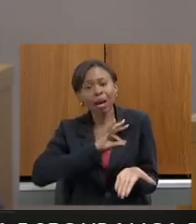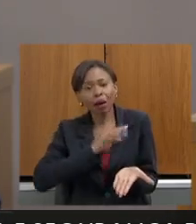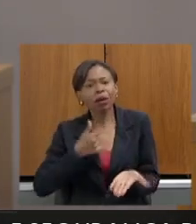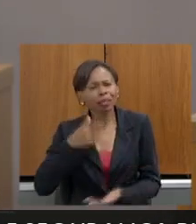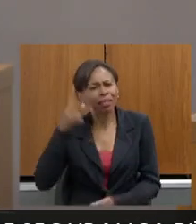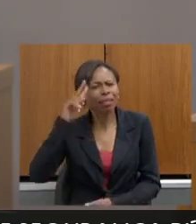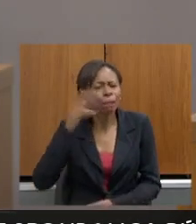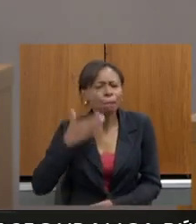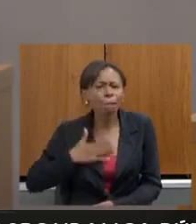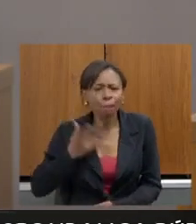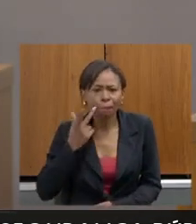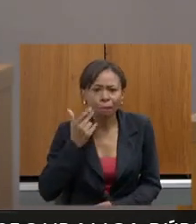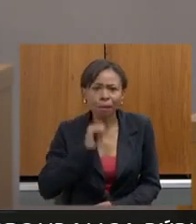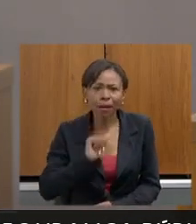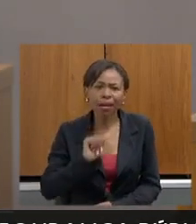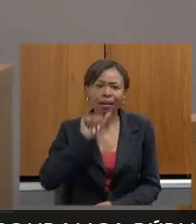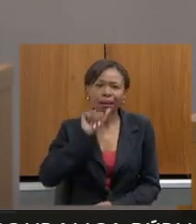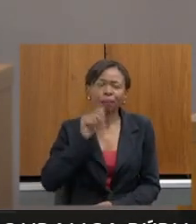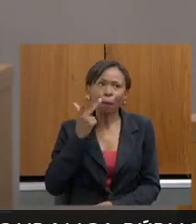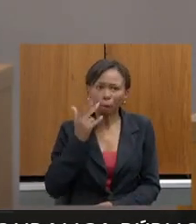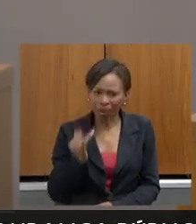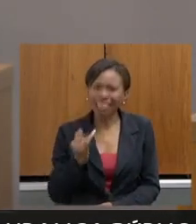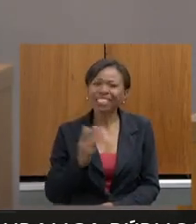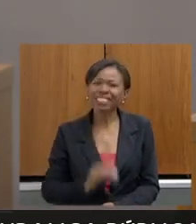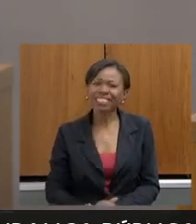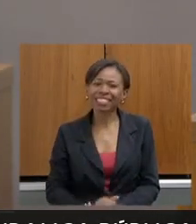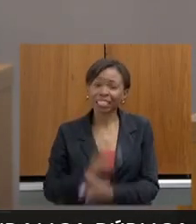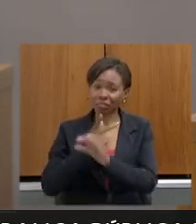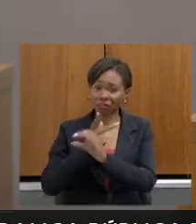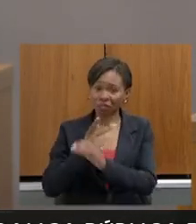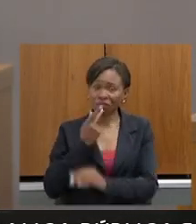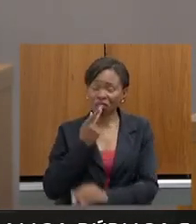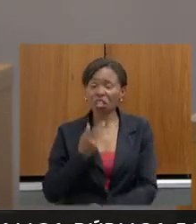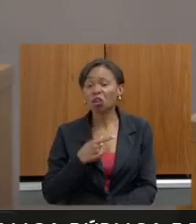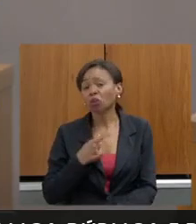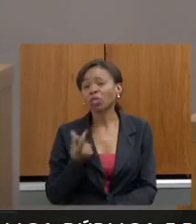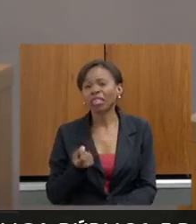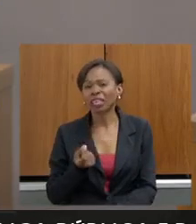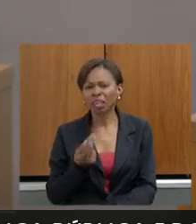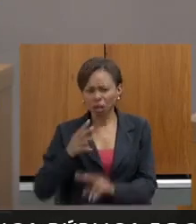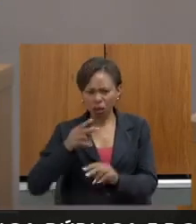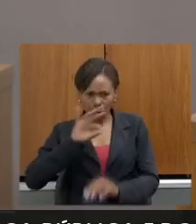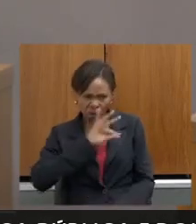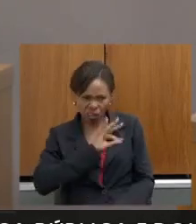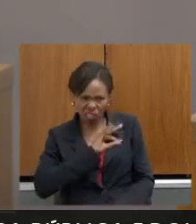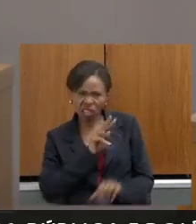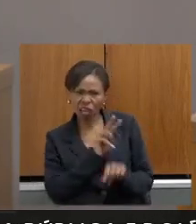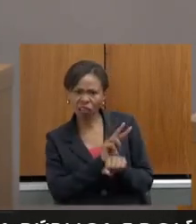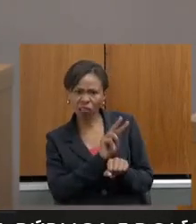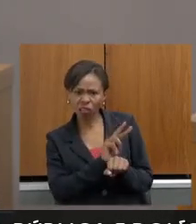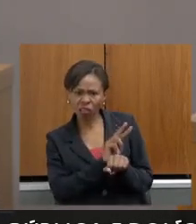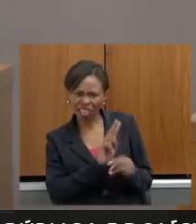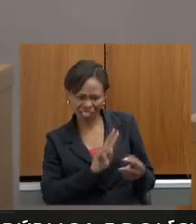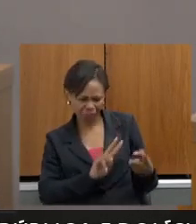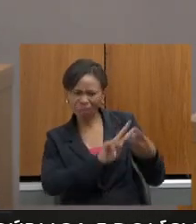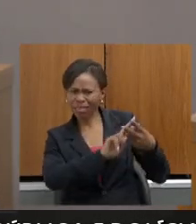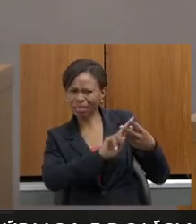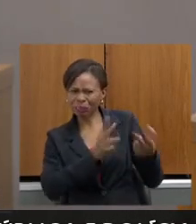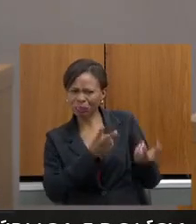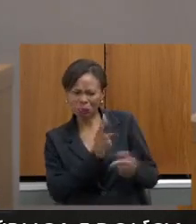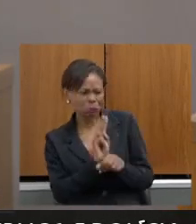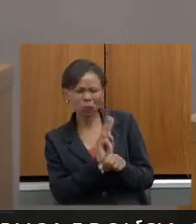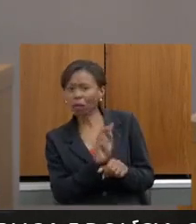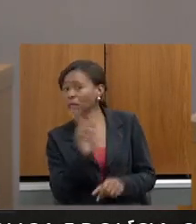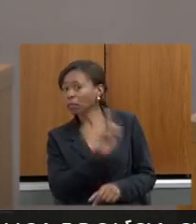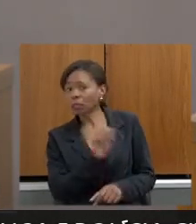policial civil falando comigo policial não cuida de preso e eu tinha que dar relatório para ele todo dia que eu tava